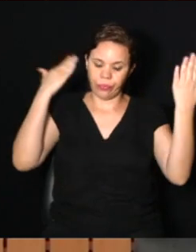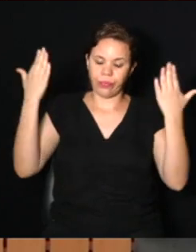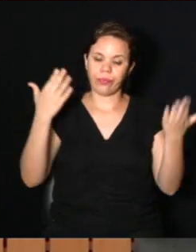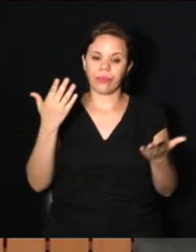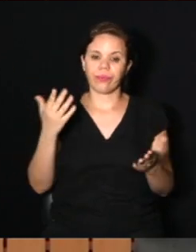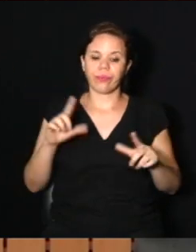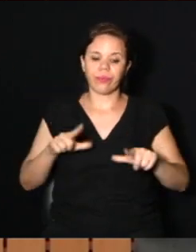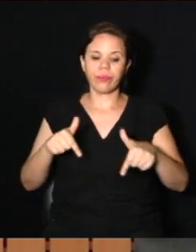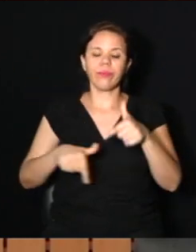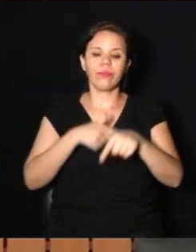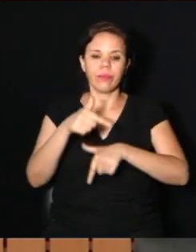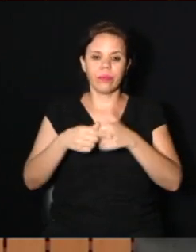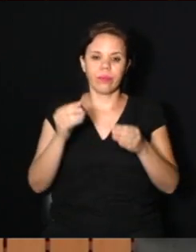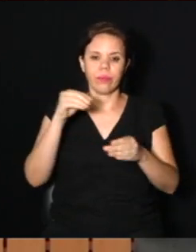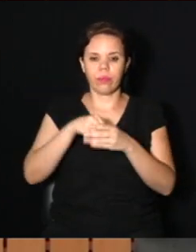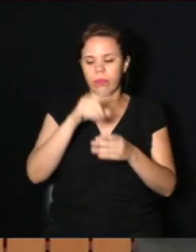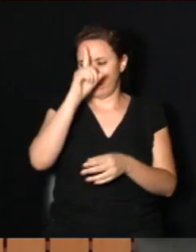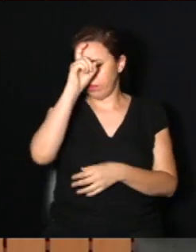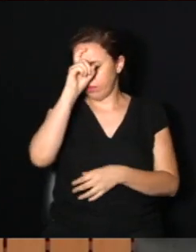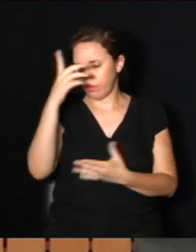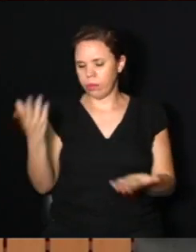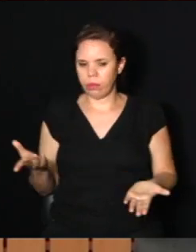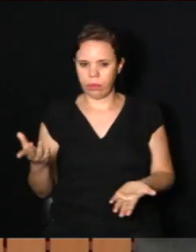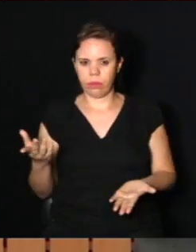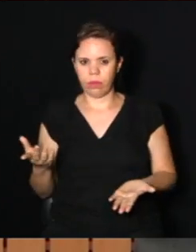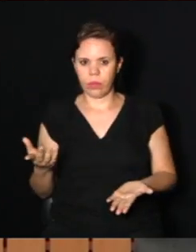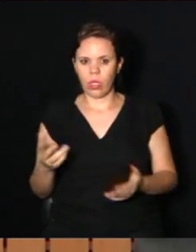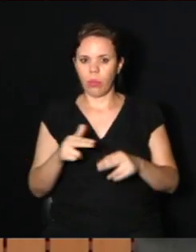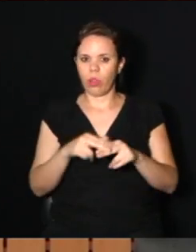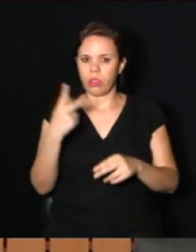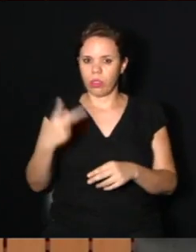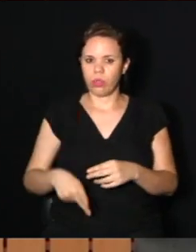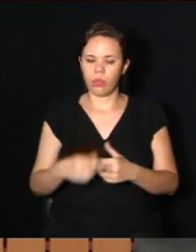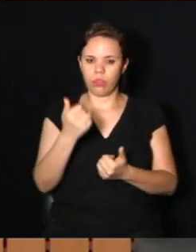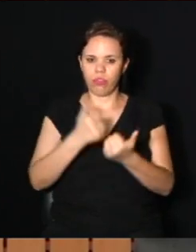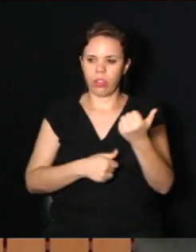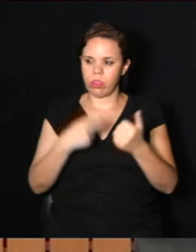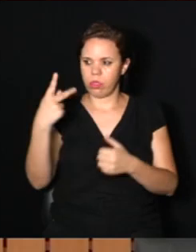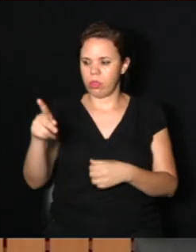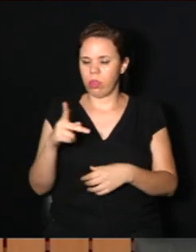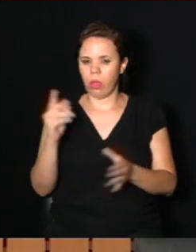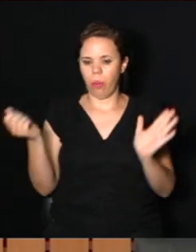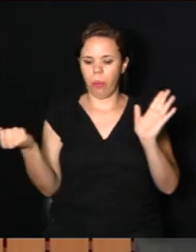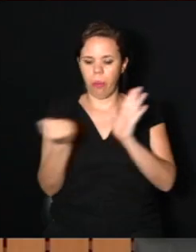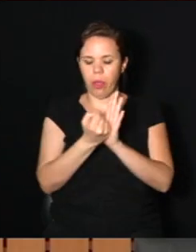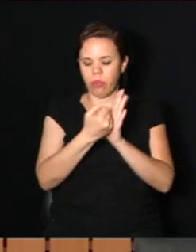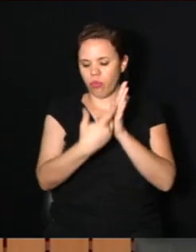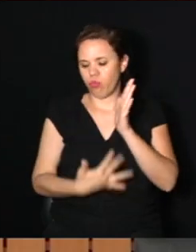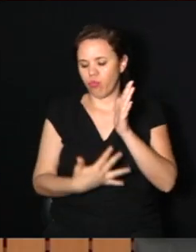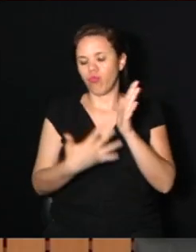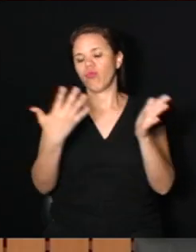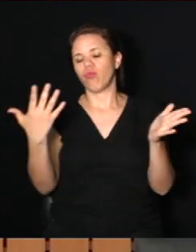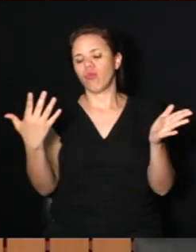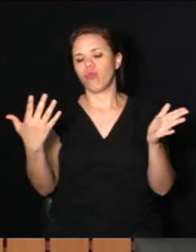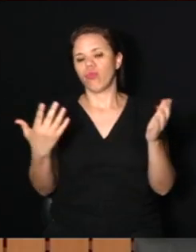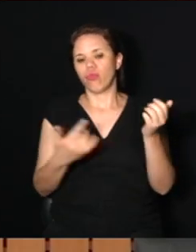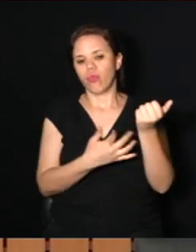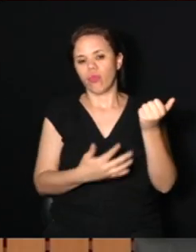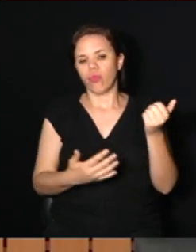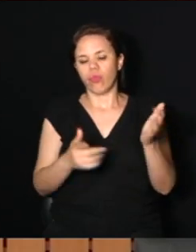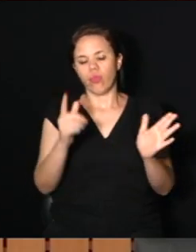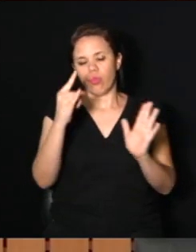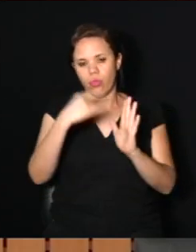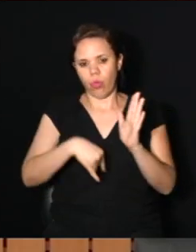dentro do Hospital Mário Gatti, por parte, inclusive, da sua direção, já que eles protocolaram inúmeros documentos de reuniões que